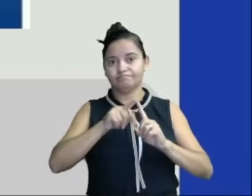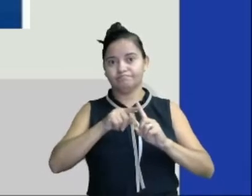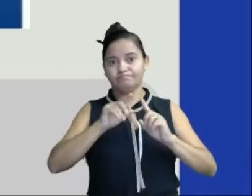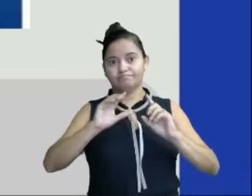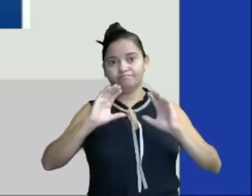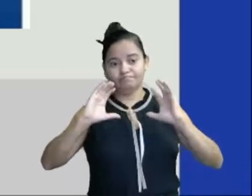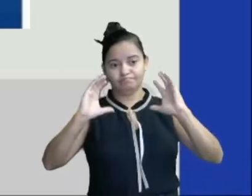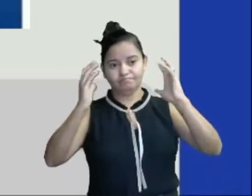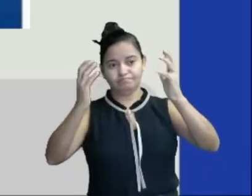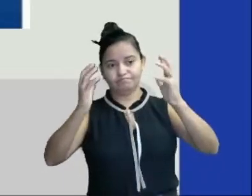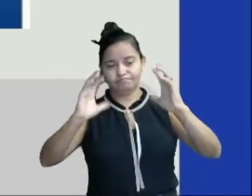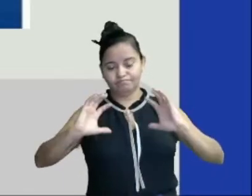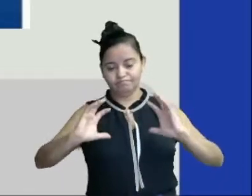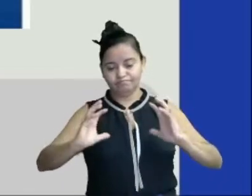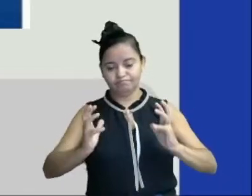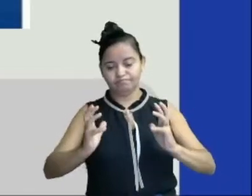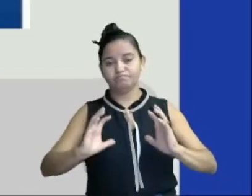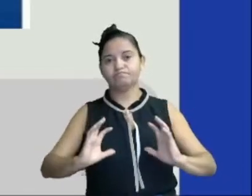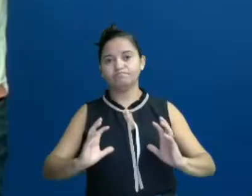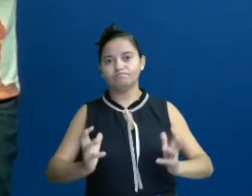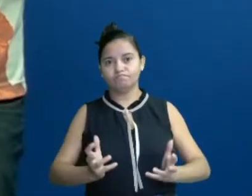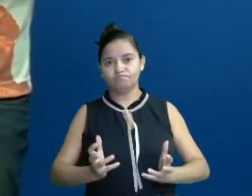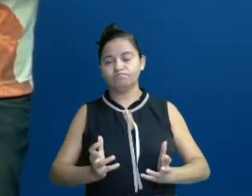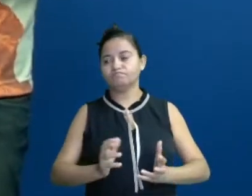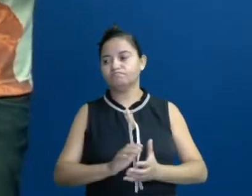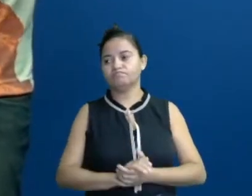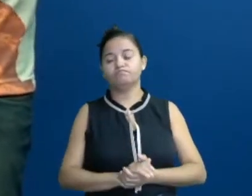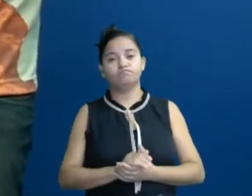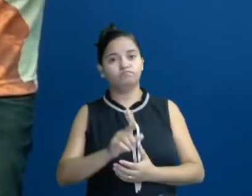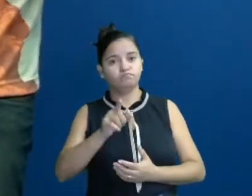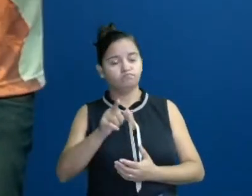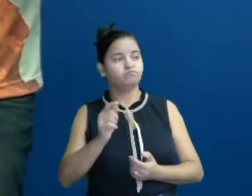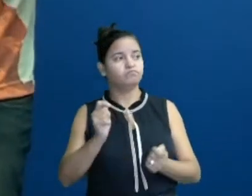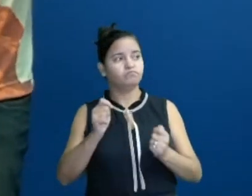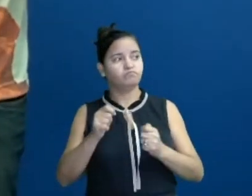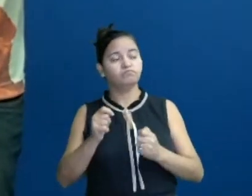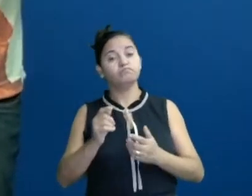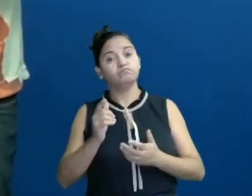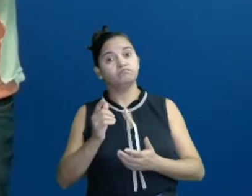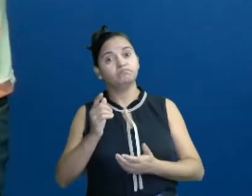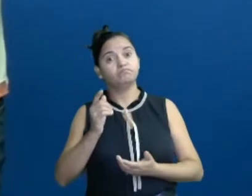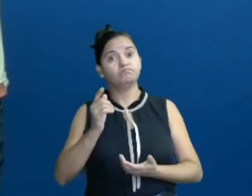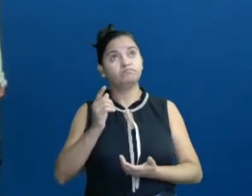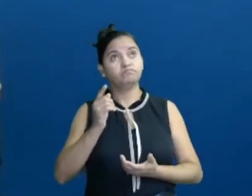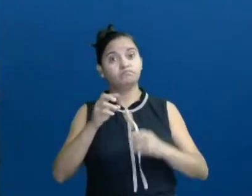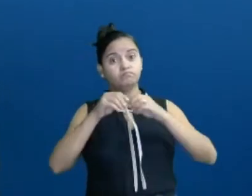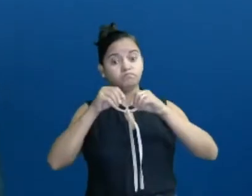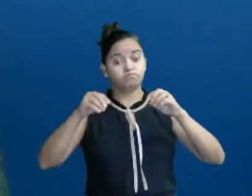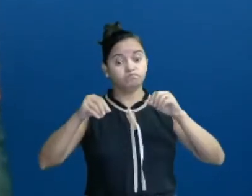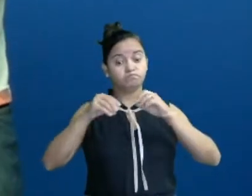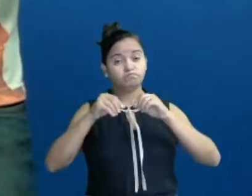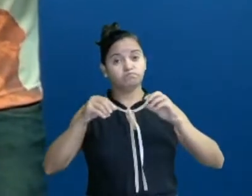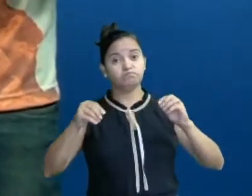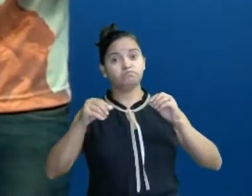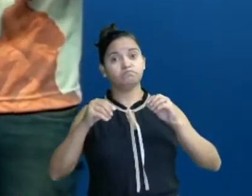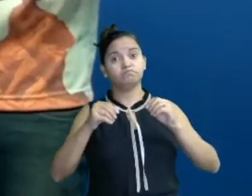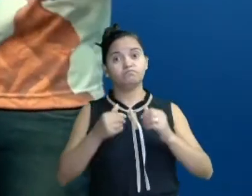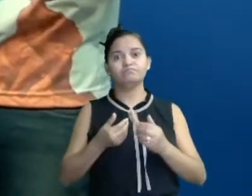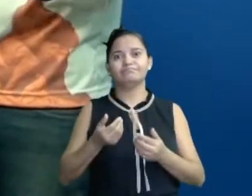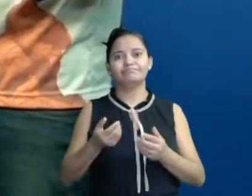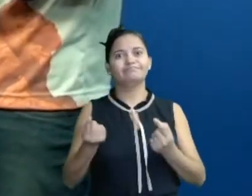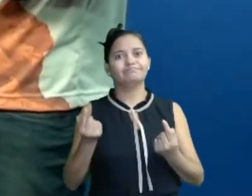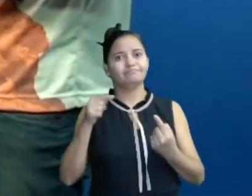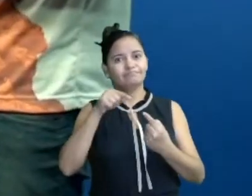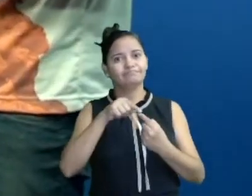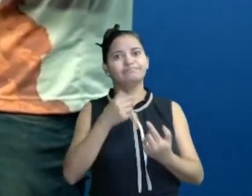na crosta terrestre, né? Que é onde vai estar lá na crosta terrestre o solo, que será o objeto de estudo dessa